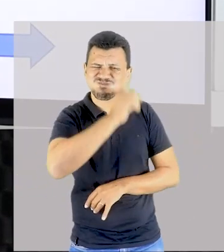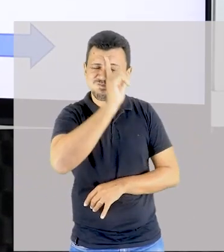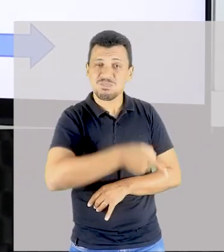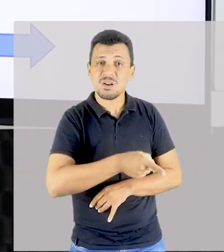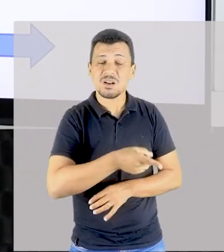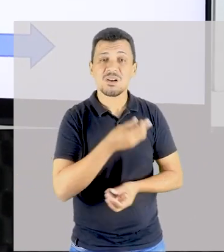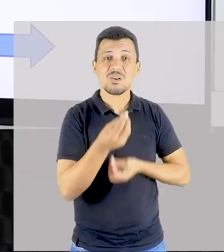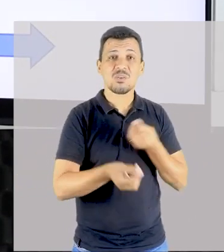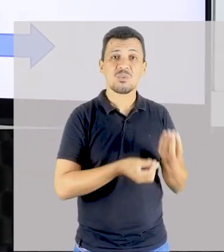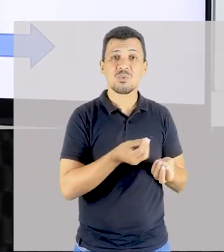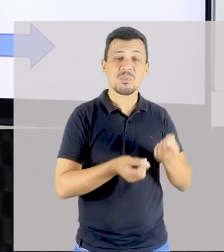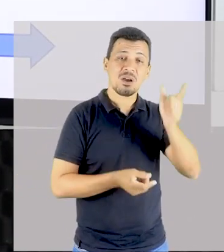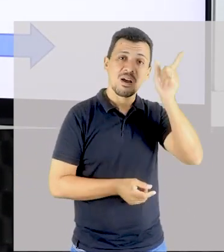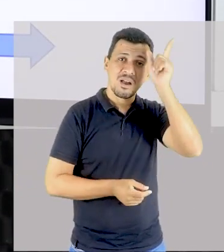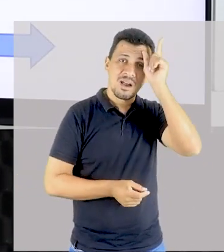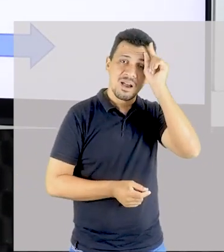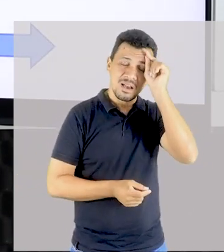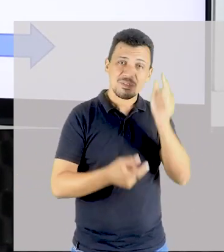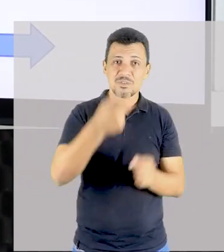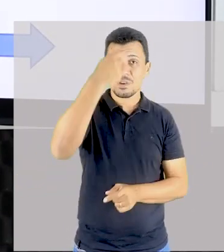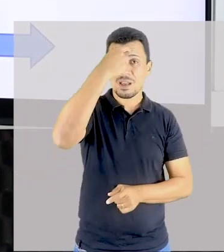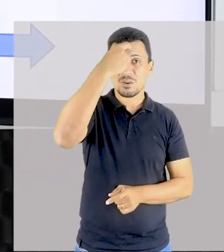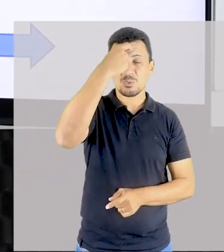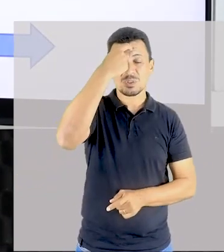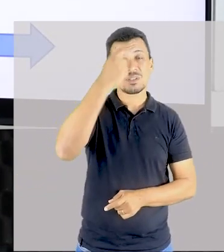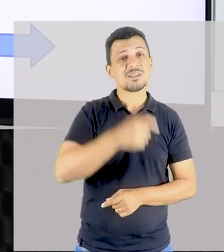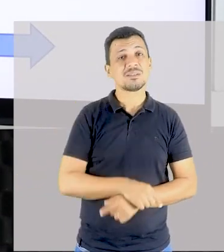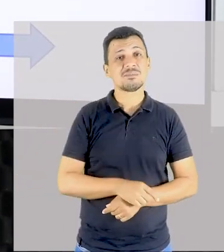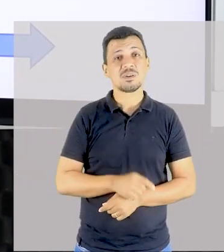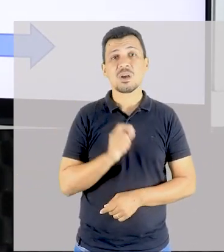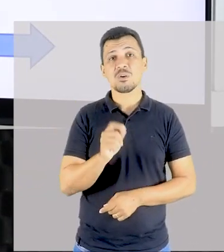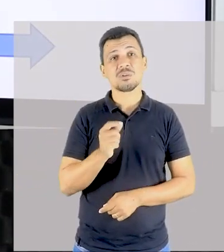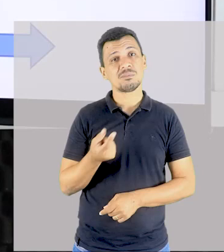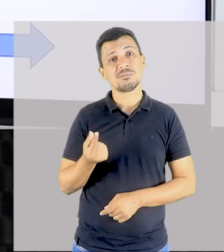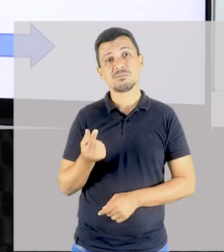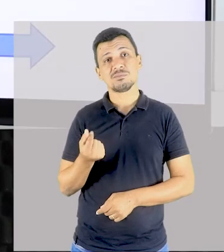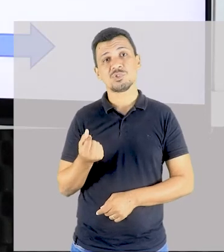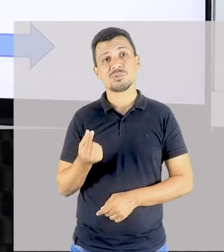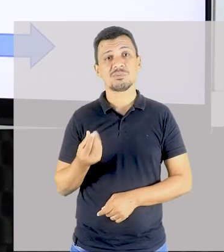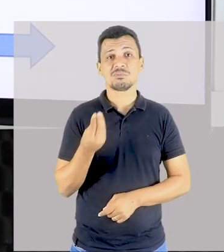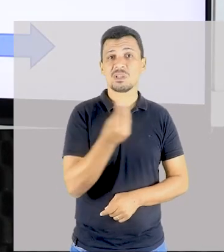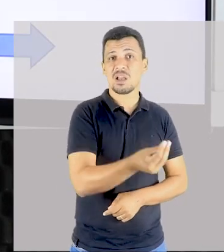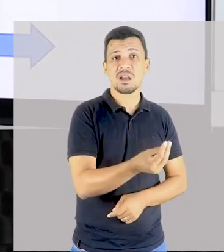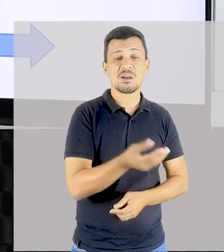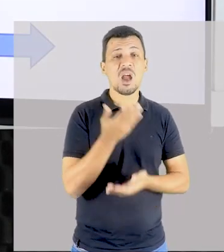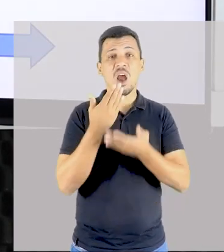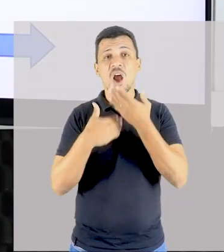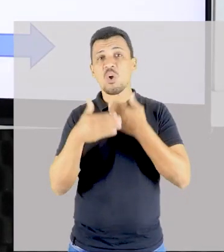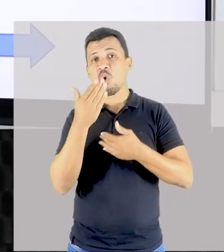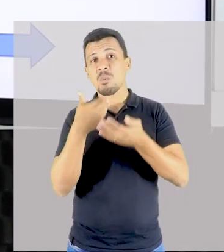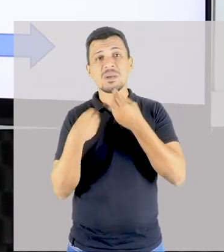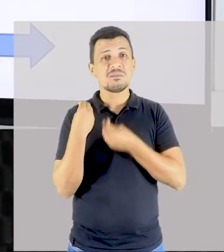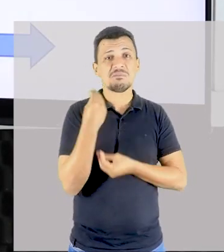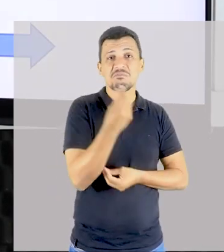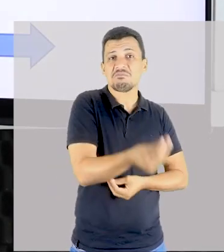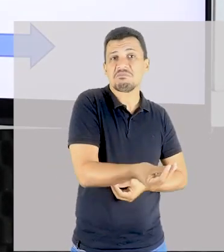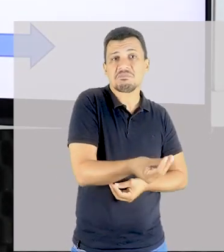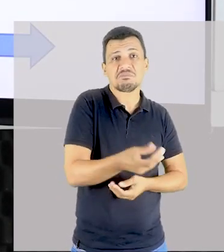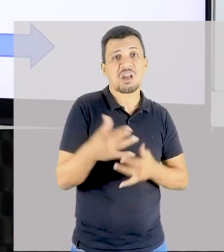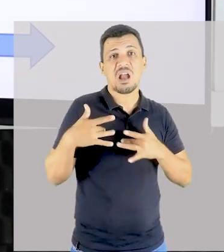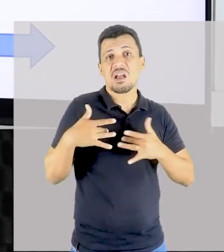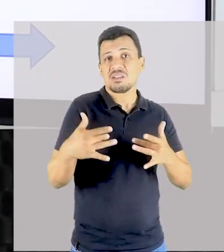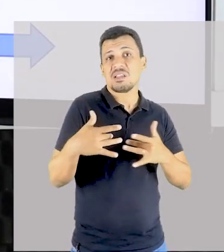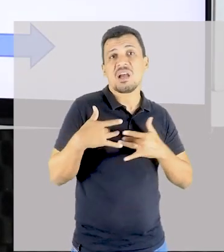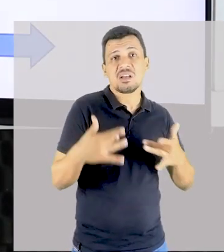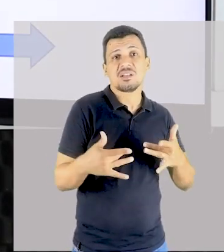de aliviar Inclusive a sua consciência moral eles doam né alimentos caridade não sei o quê como